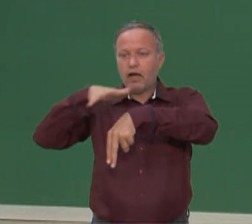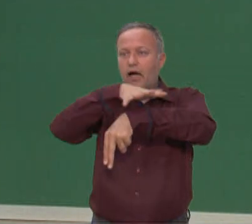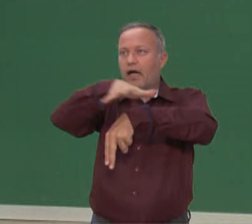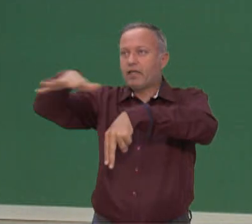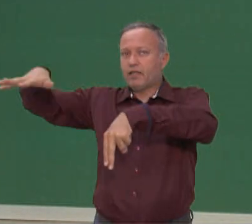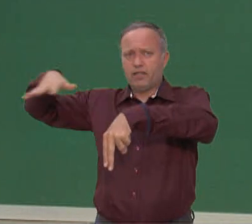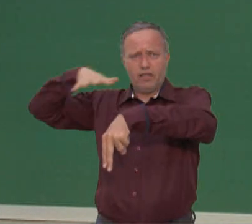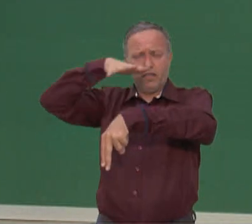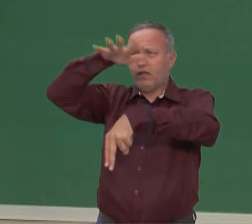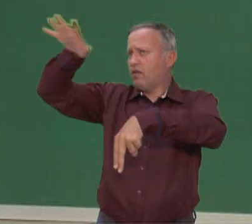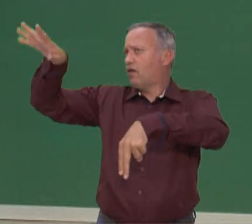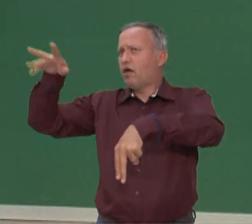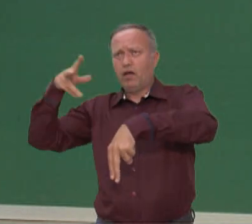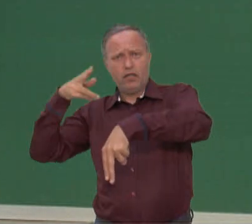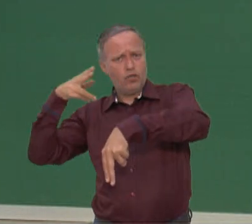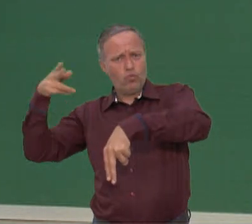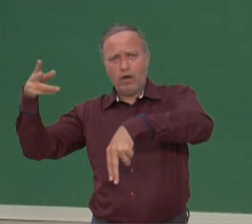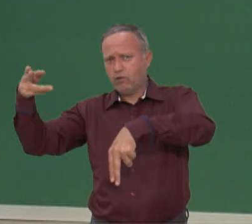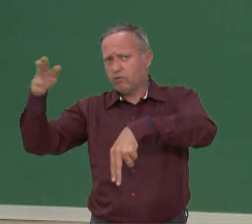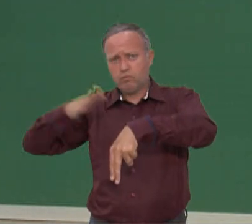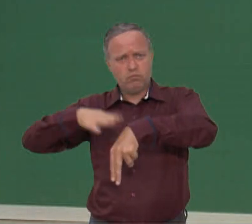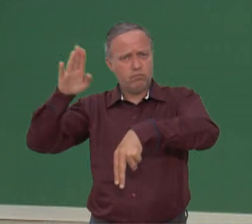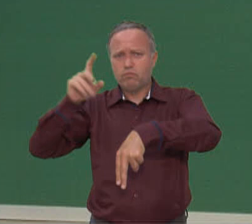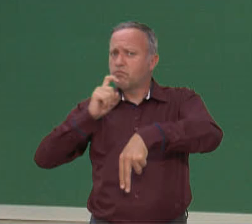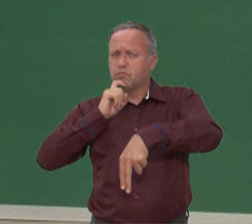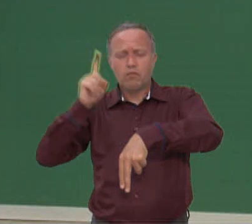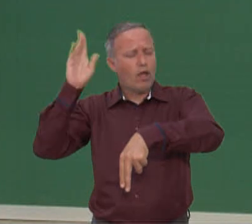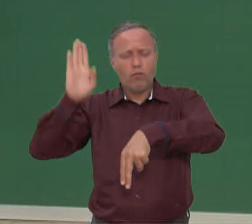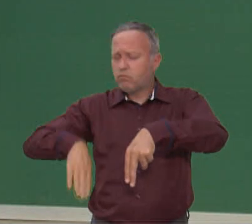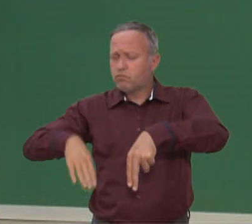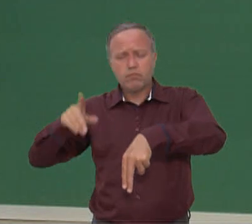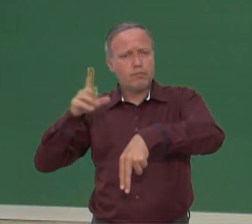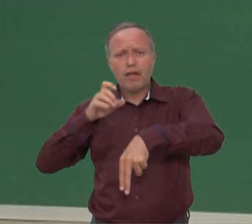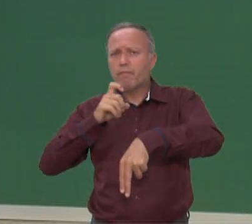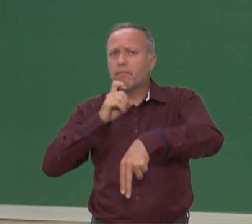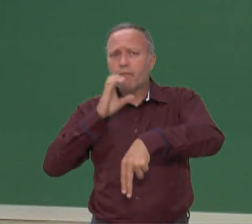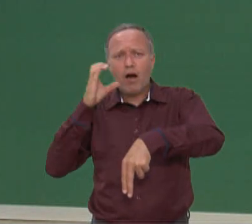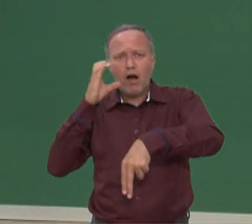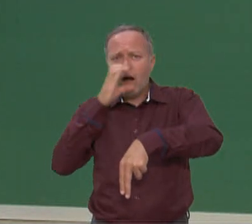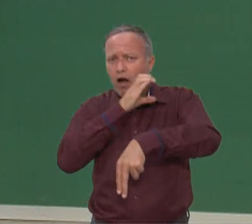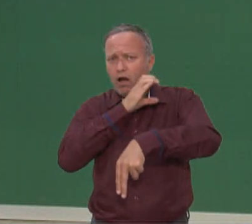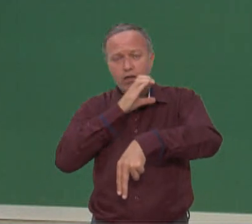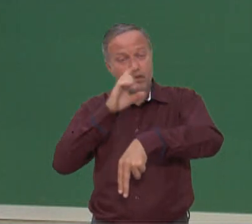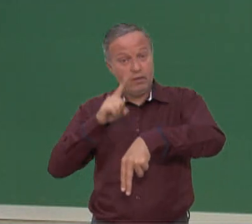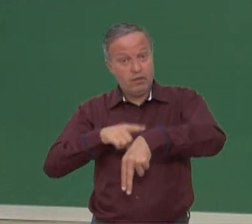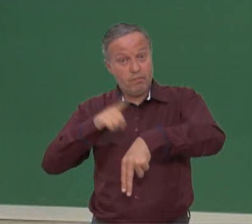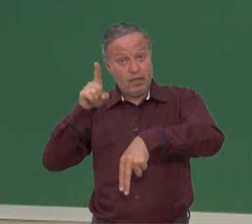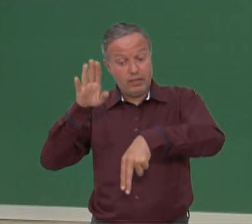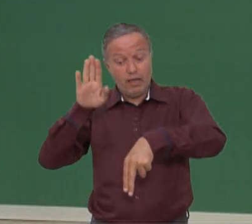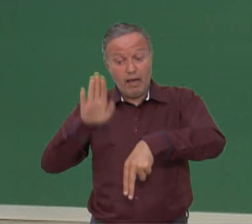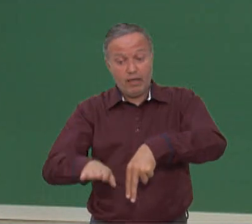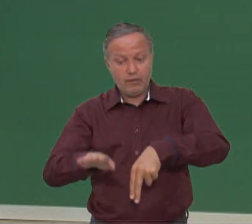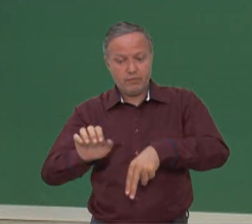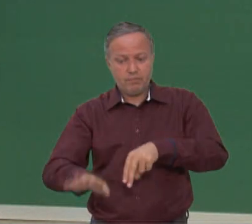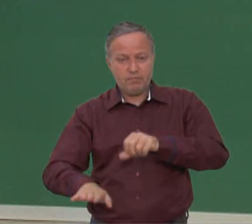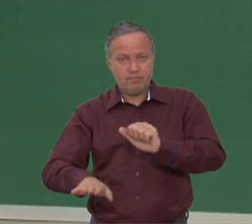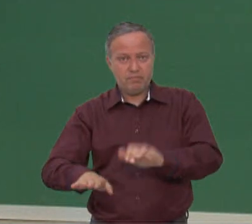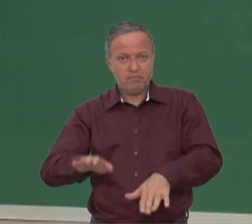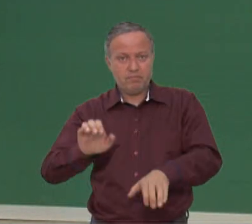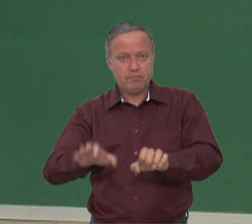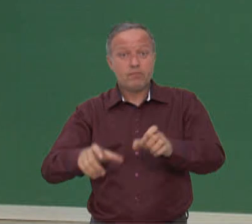a característica que você tem do material. No caso em específico, o calor específico ou calor